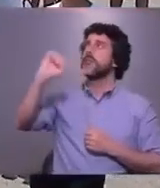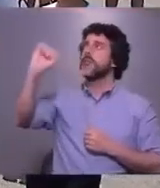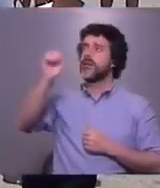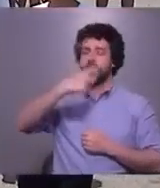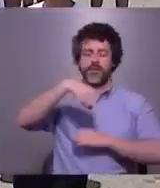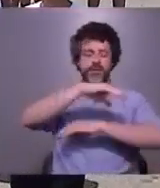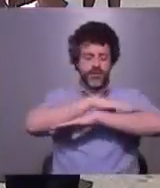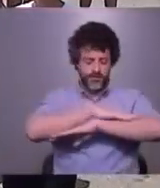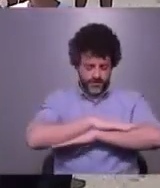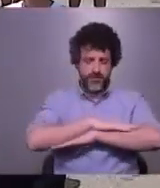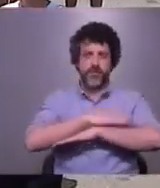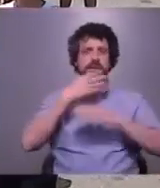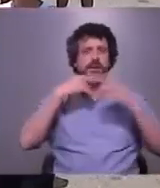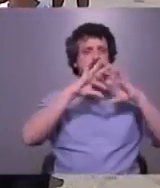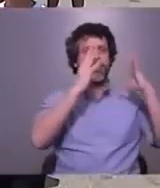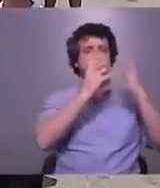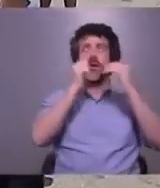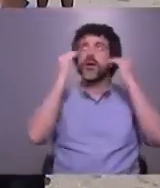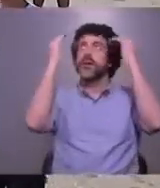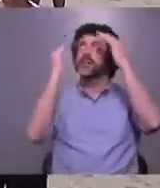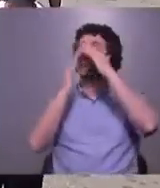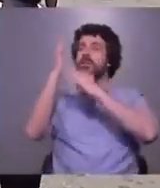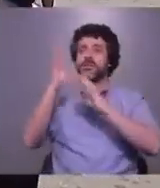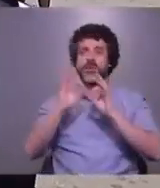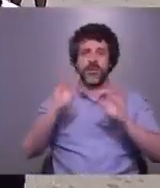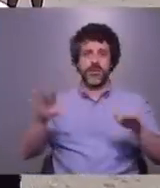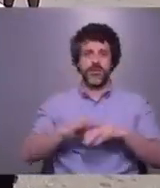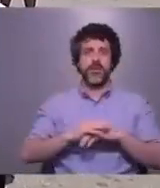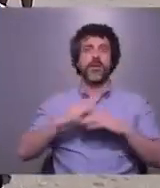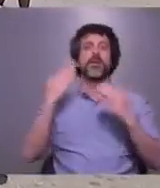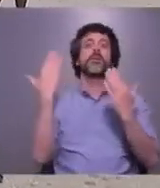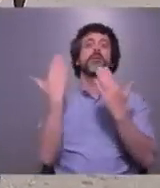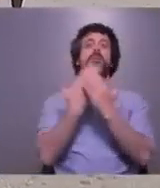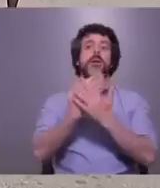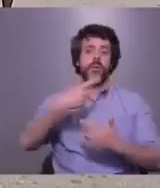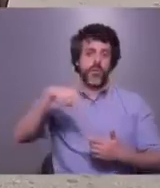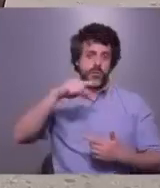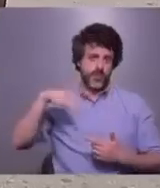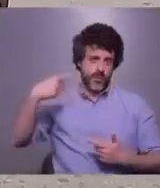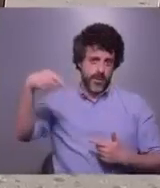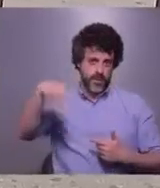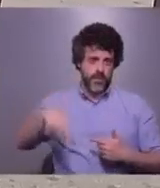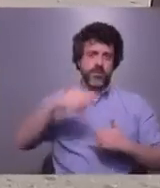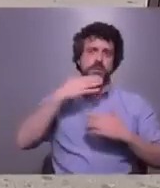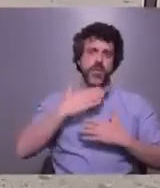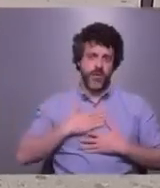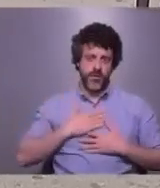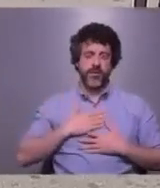a vossa vontade, assim na terra como no céu. O pão nosso de cada dia nos dai